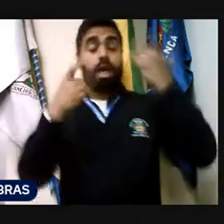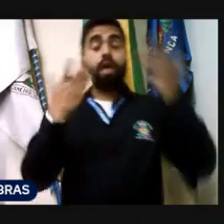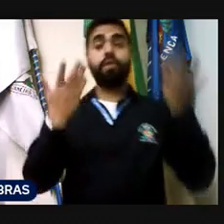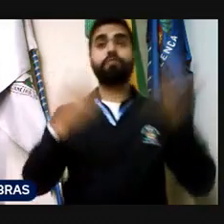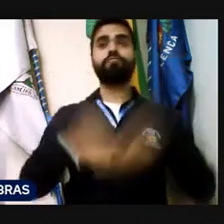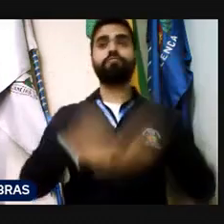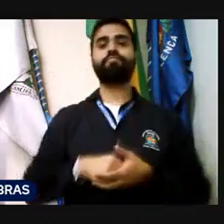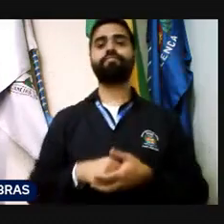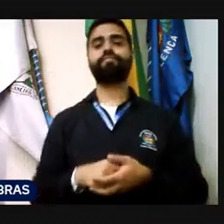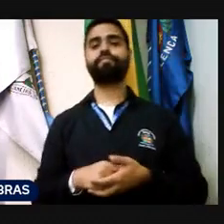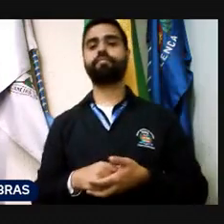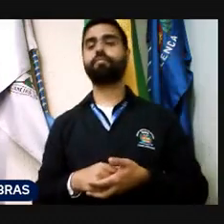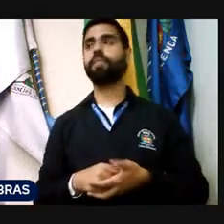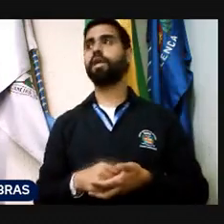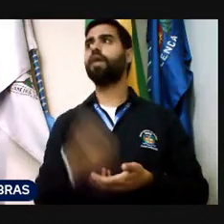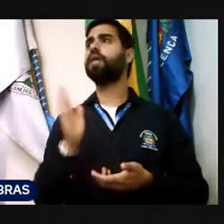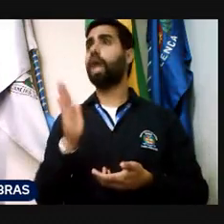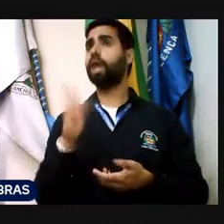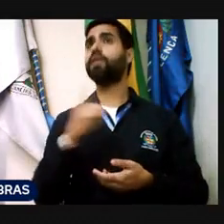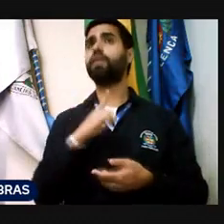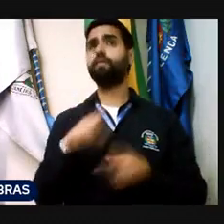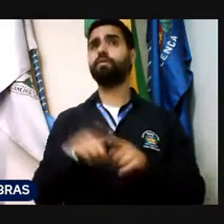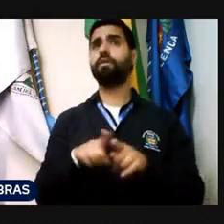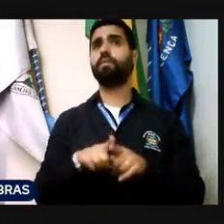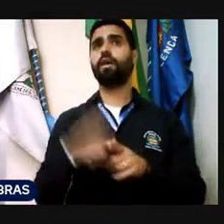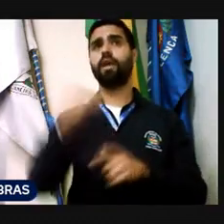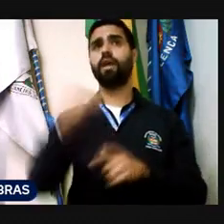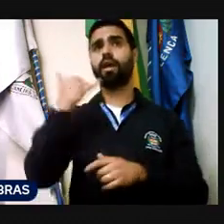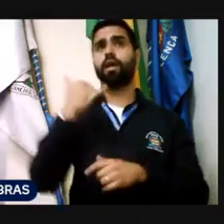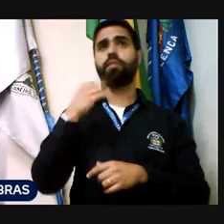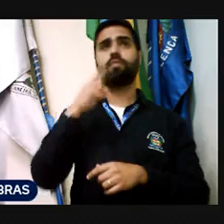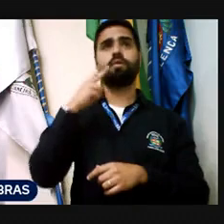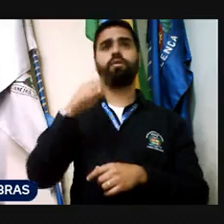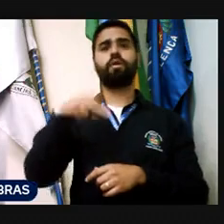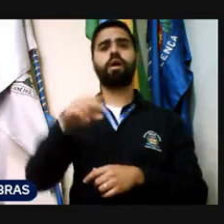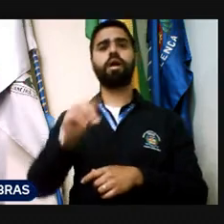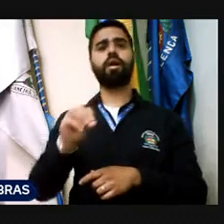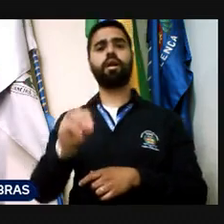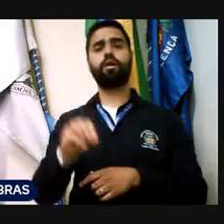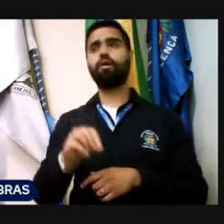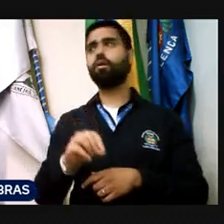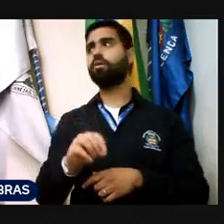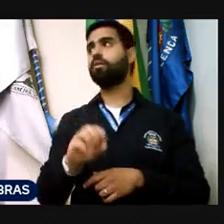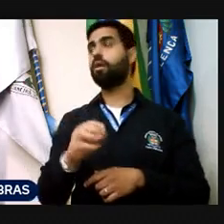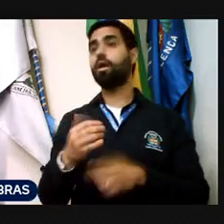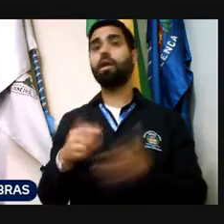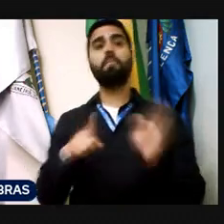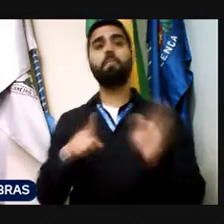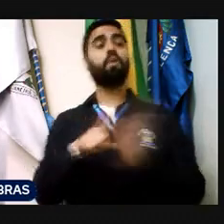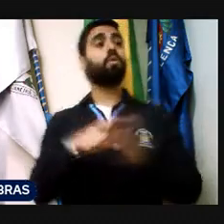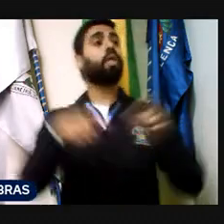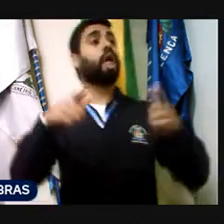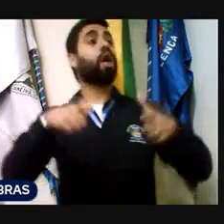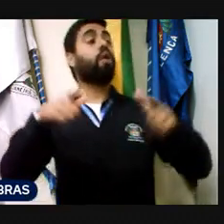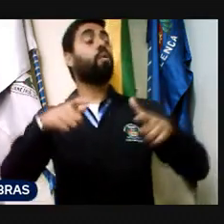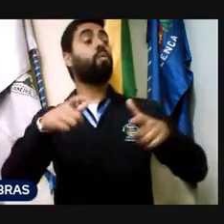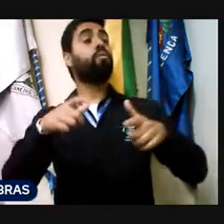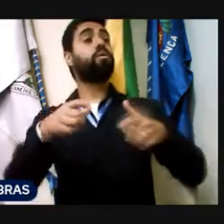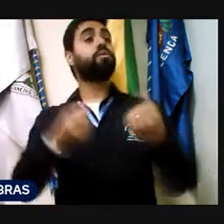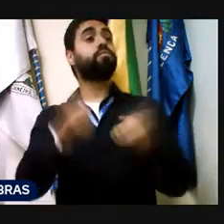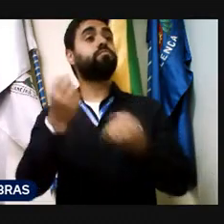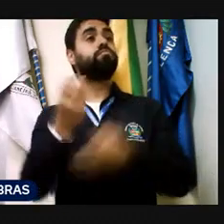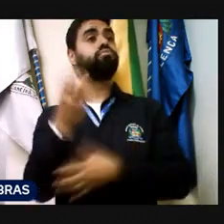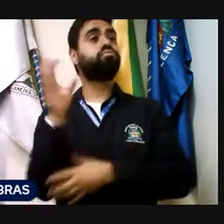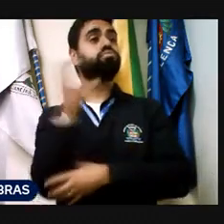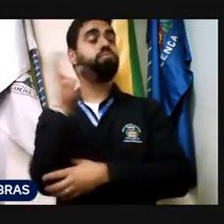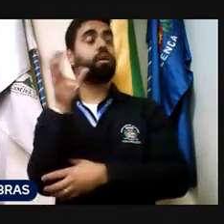que já deve ter ligado também para o vereador Naldo, como ligam para mim, onde está a ambulância. Então, acho que tendo um